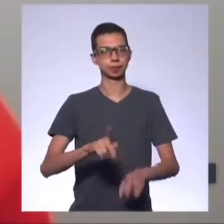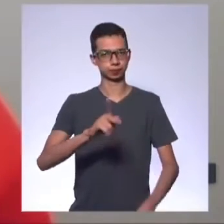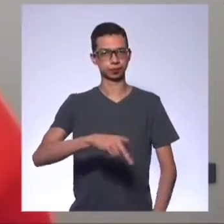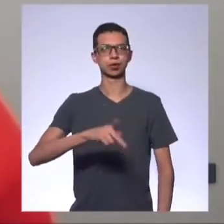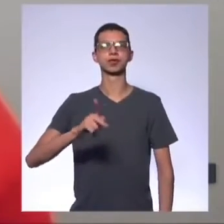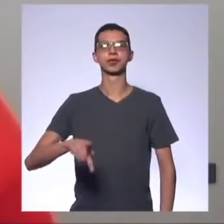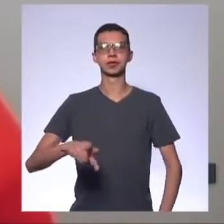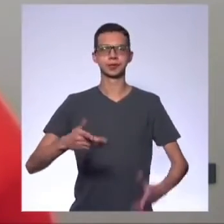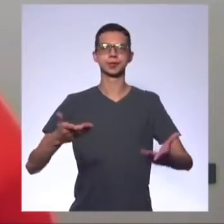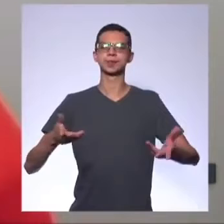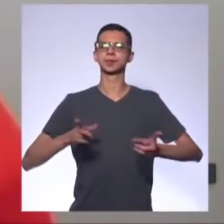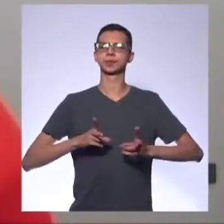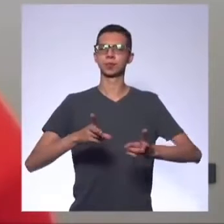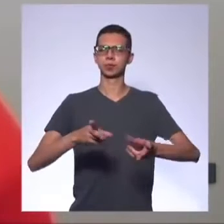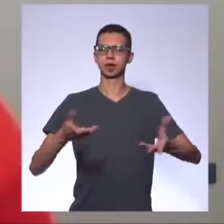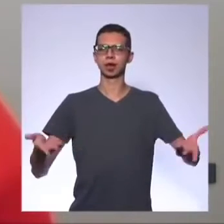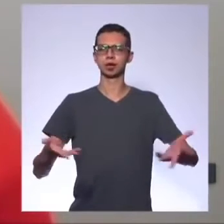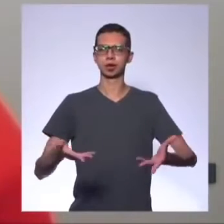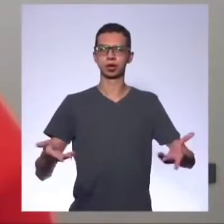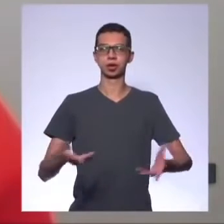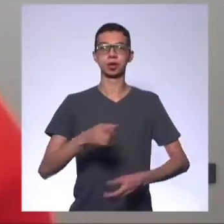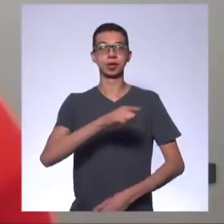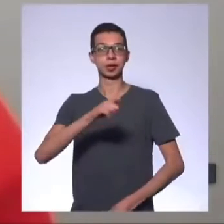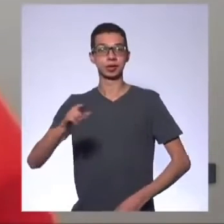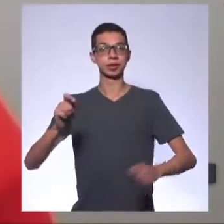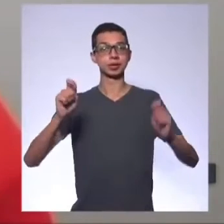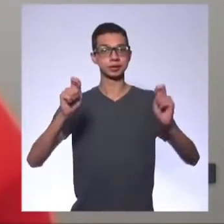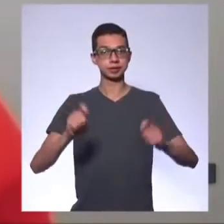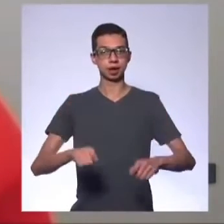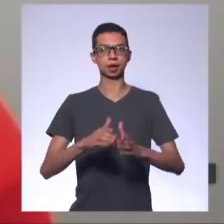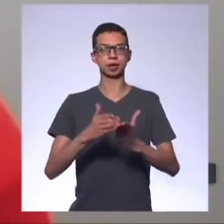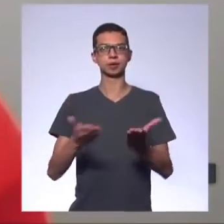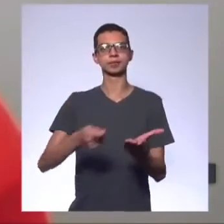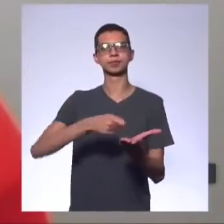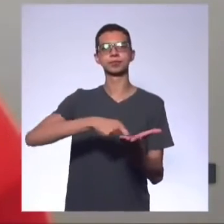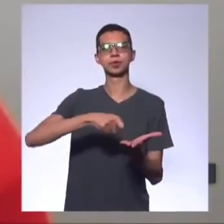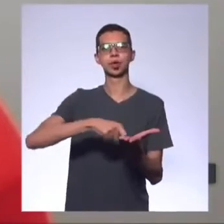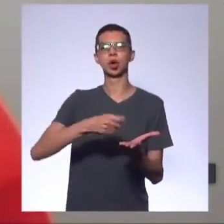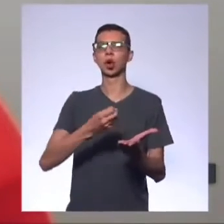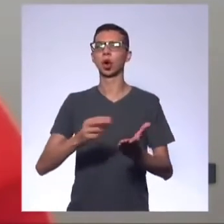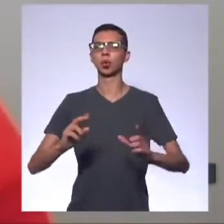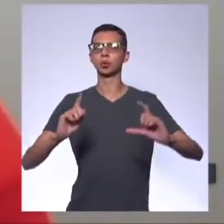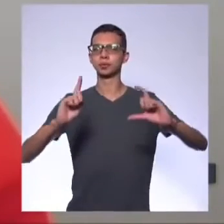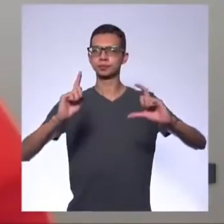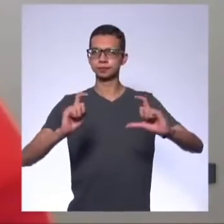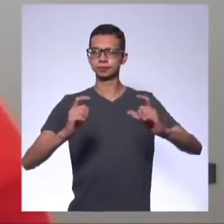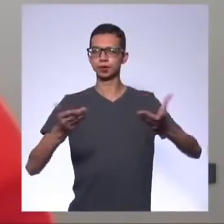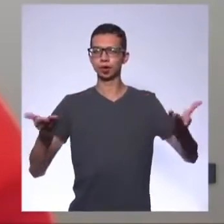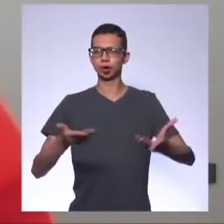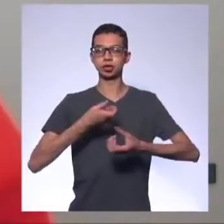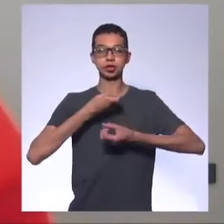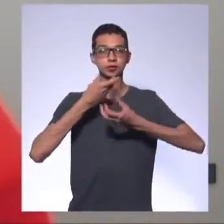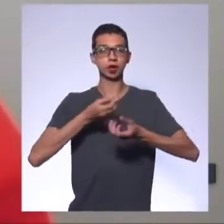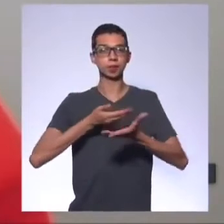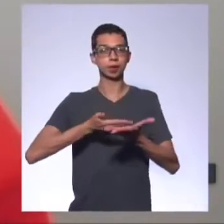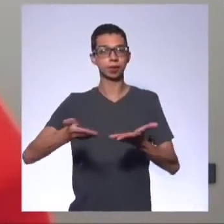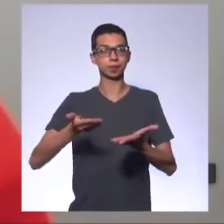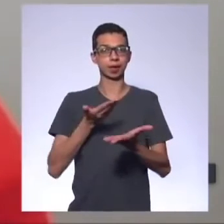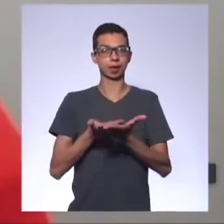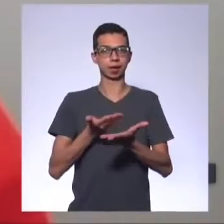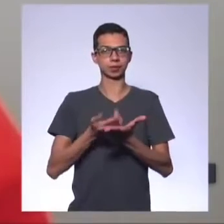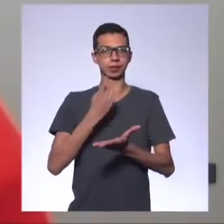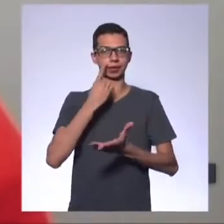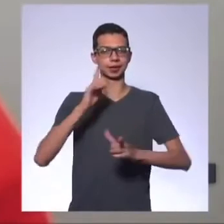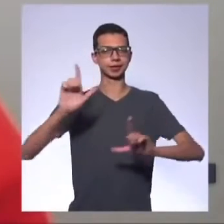Então vamos lá. Se possível, anote ou faça o print das informações iniciais da aula de hoje. Então, está na tela